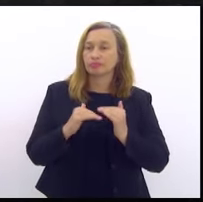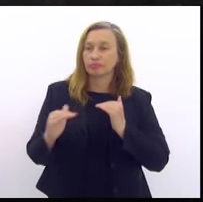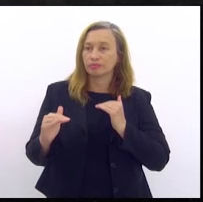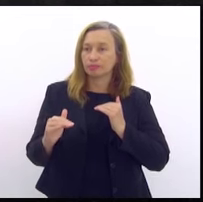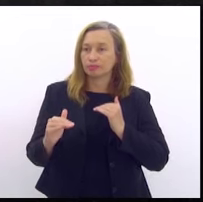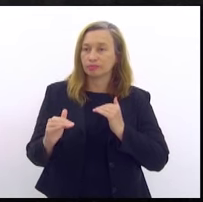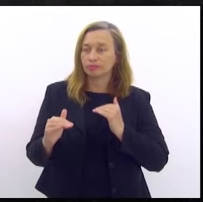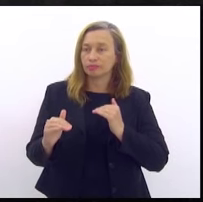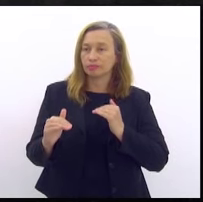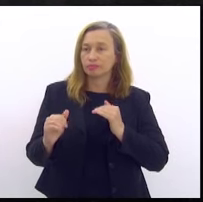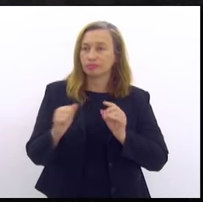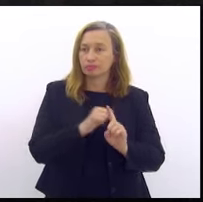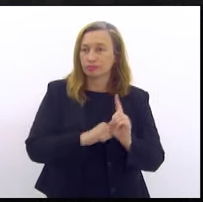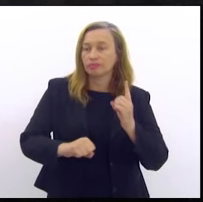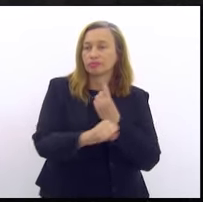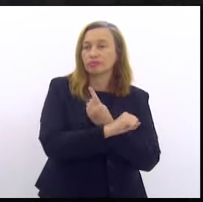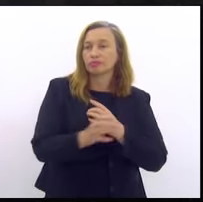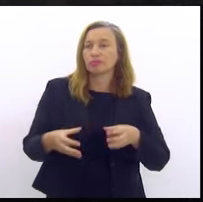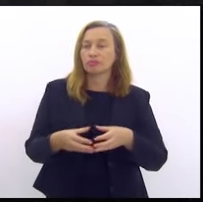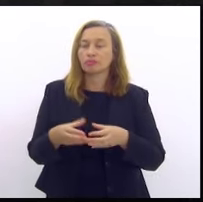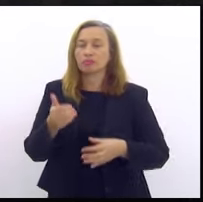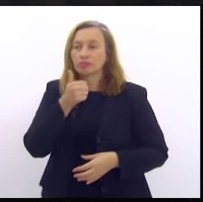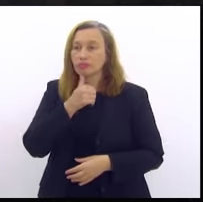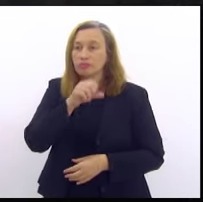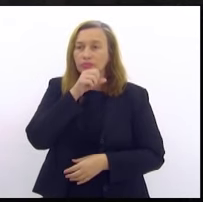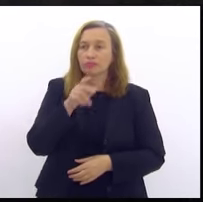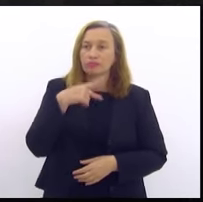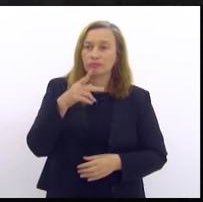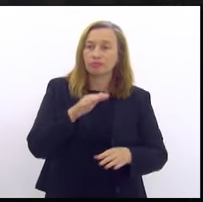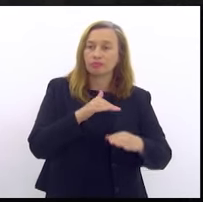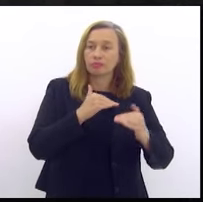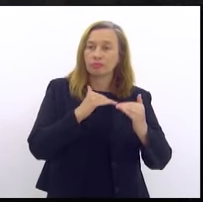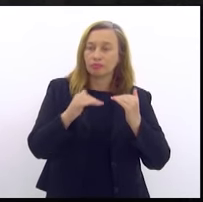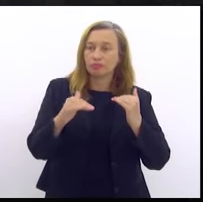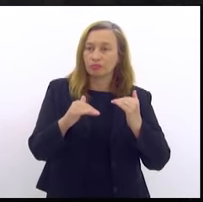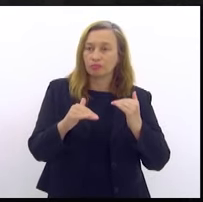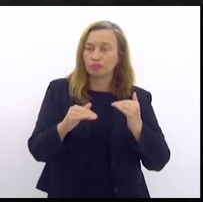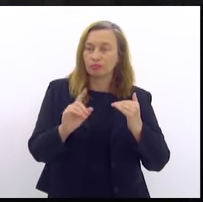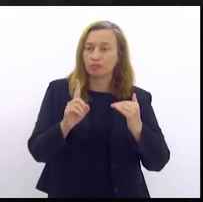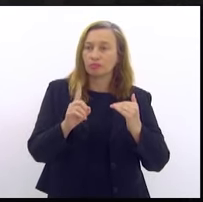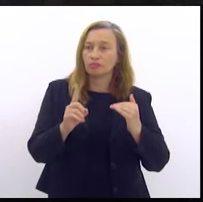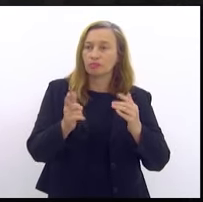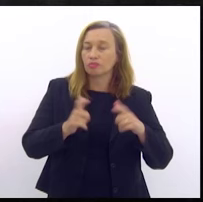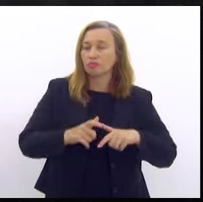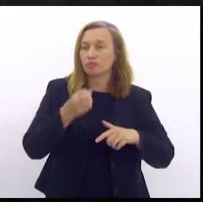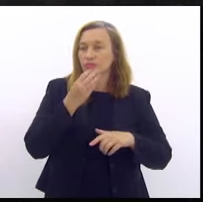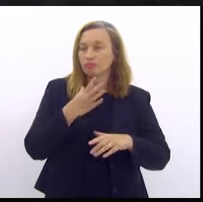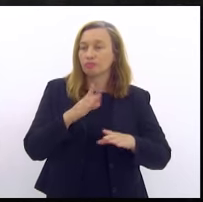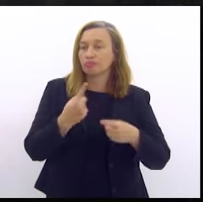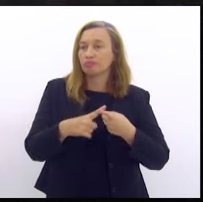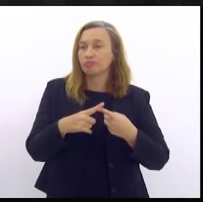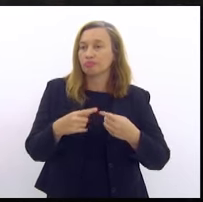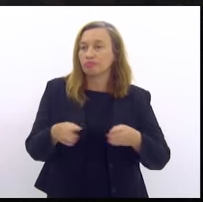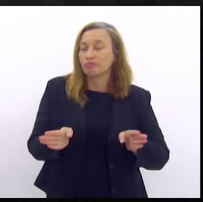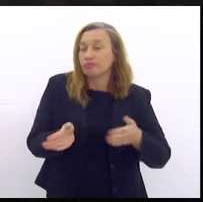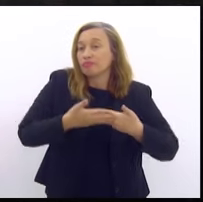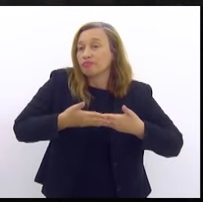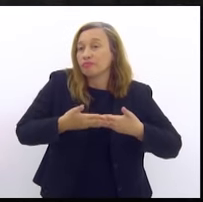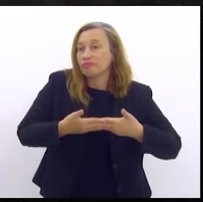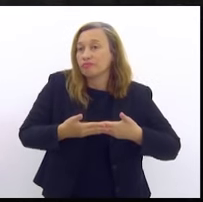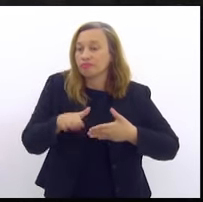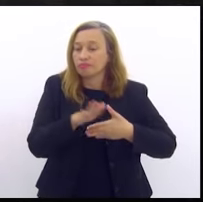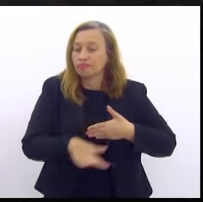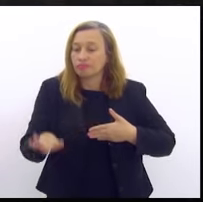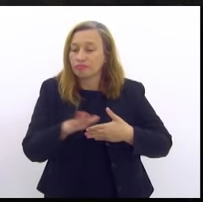conversa com um grupo de mães que elas diziam que o metrô não é um bom lugar, porque é um local fechado, né, para as